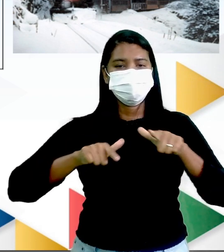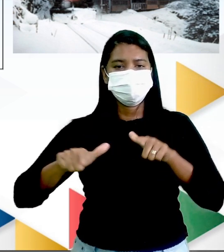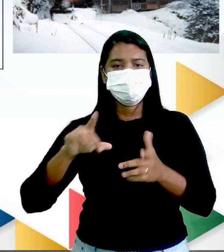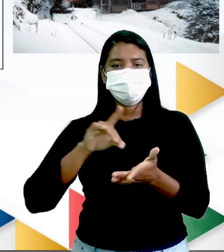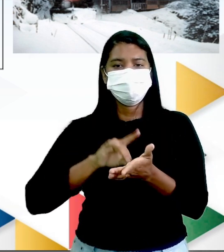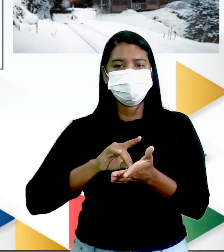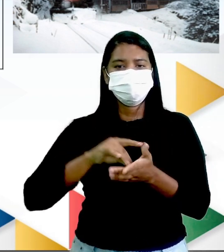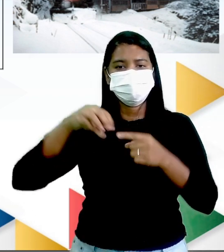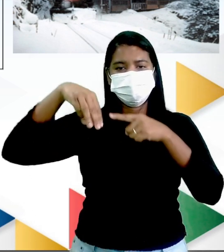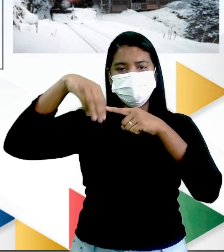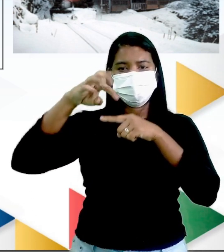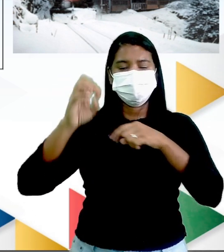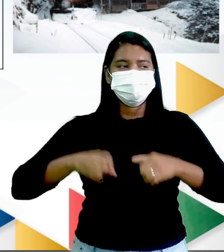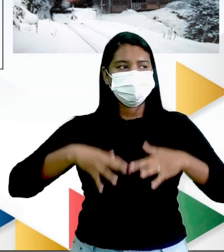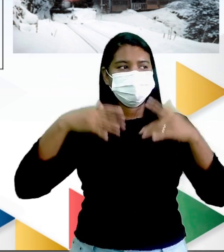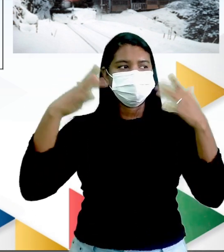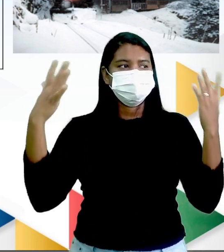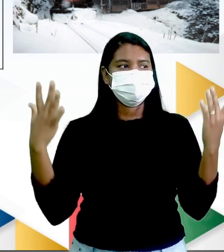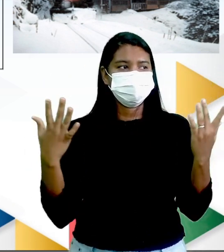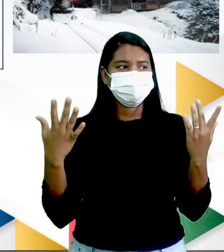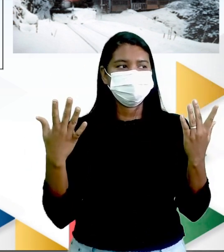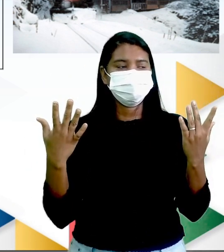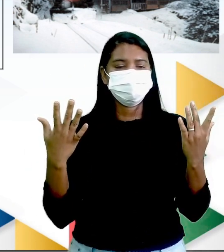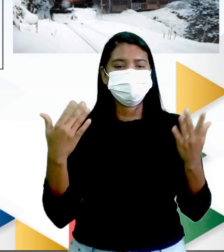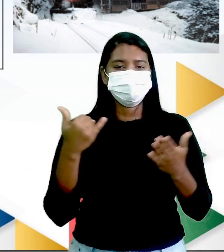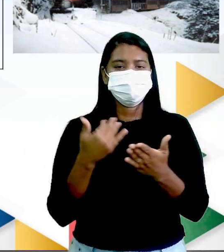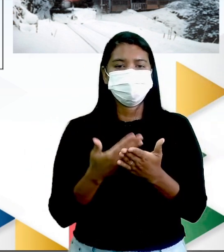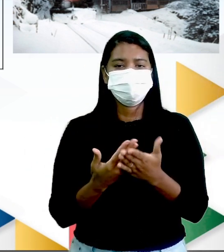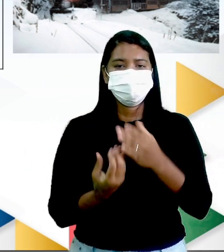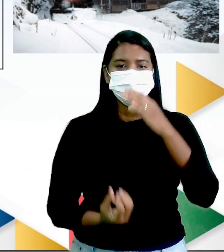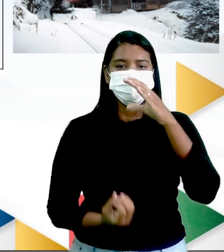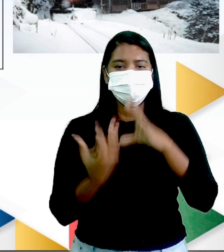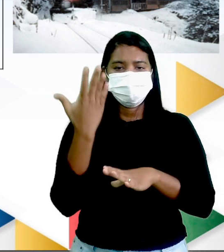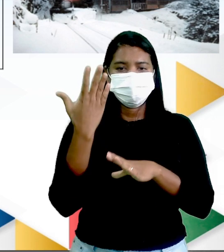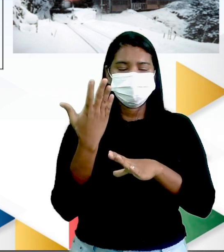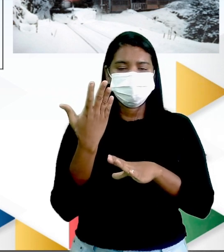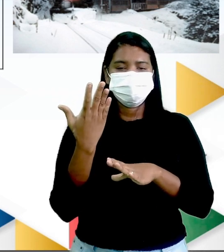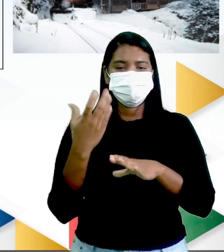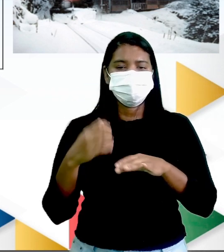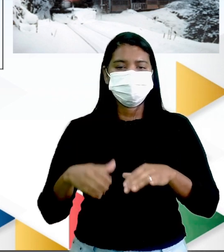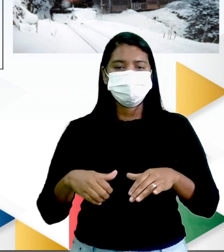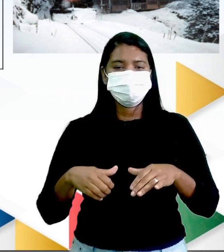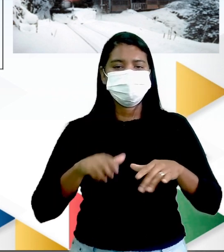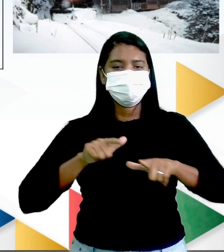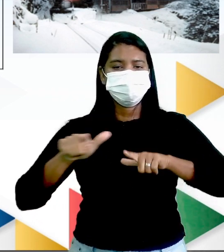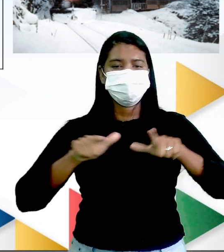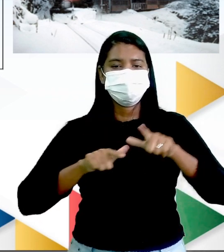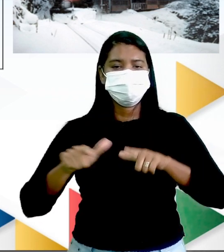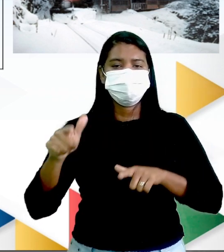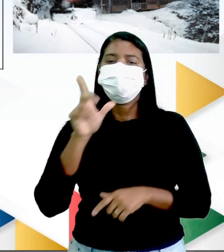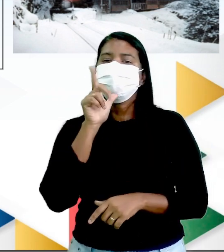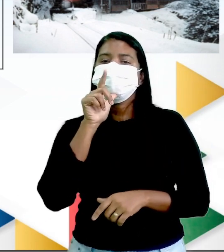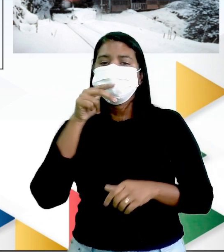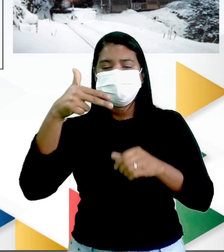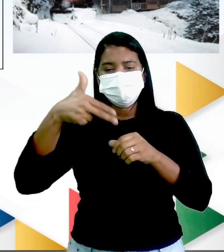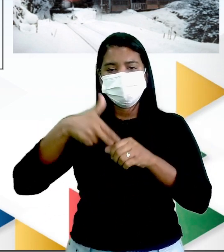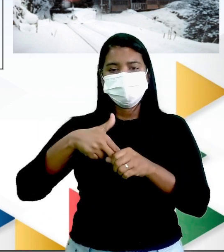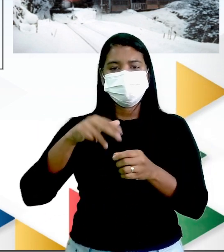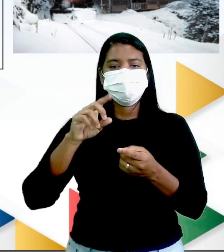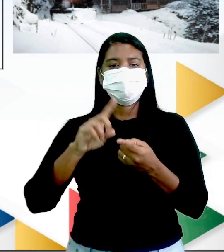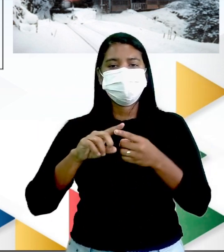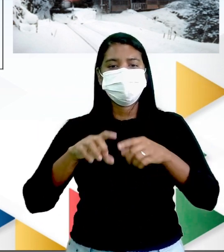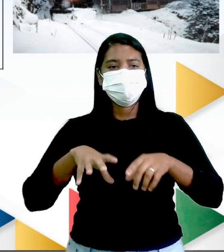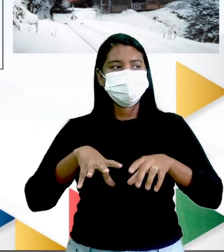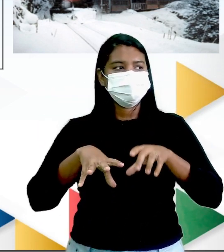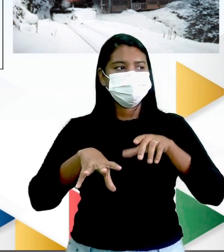de motor a vapor. Contém, por exemplo, um fluido de trabalho, a água, a gasolina, que